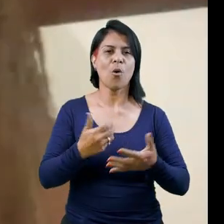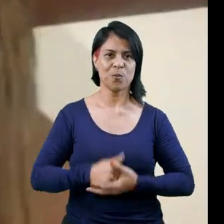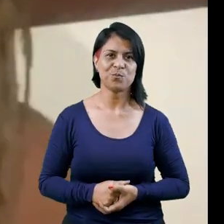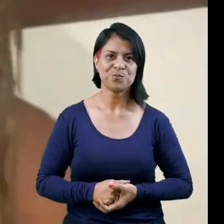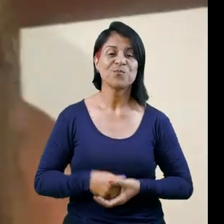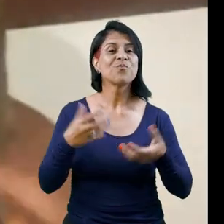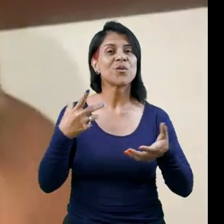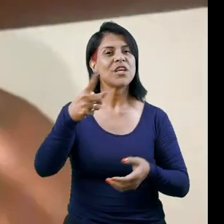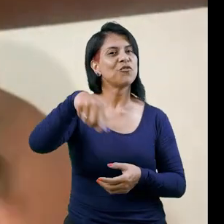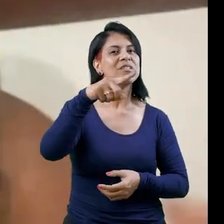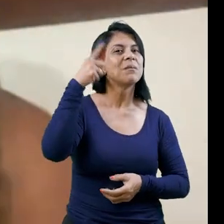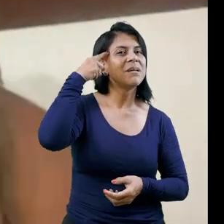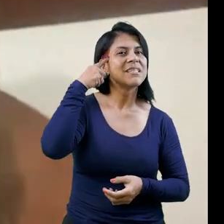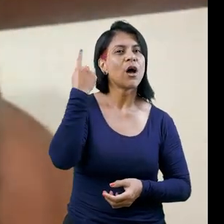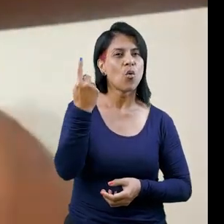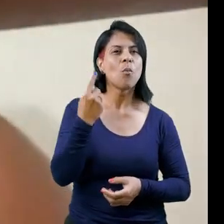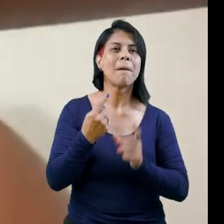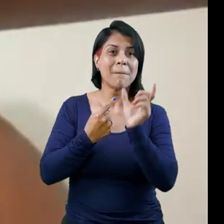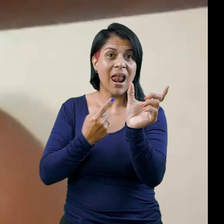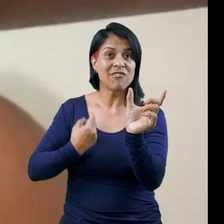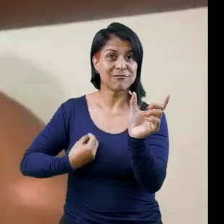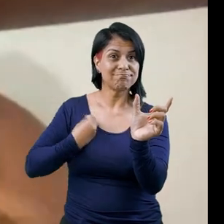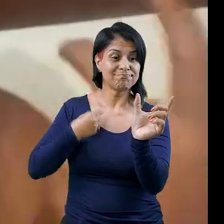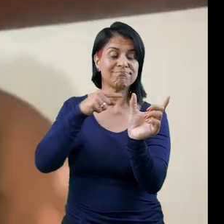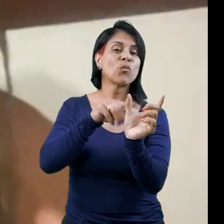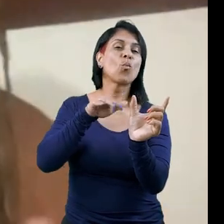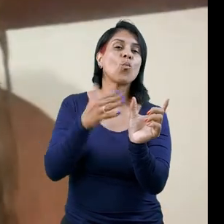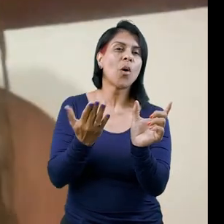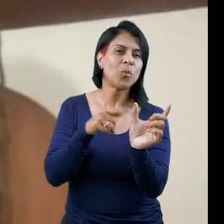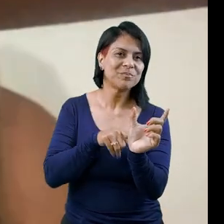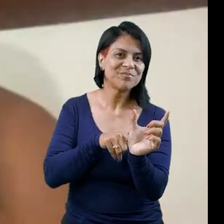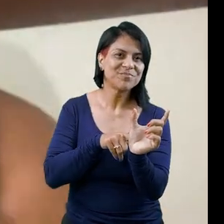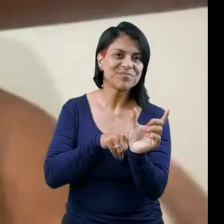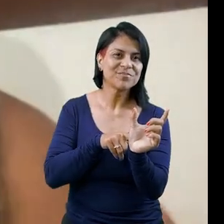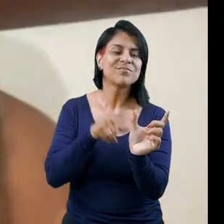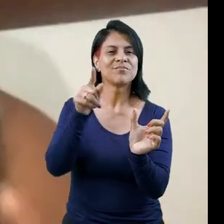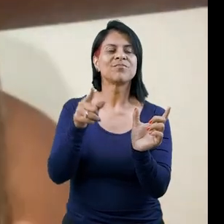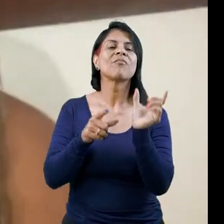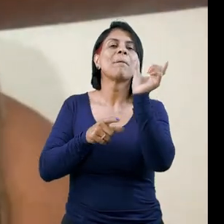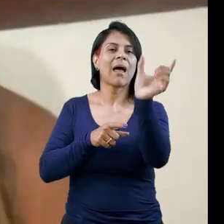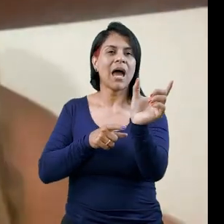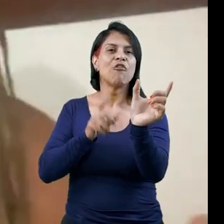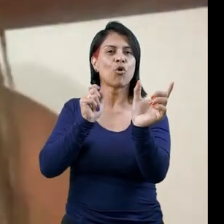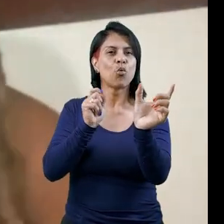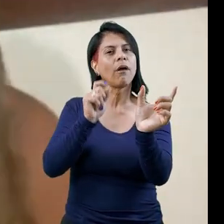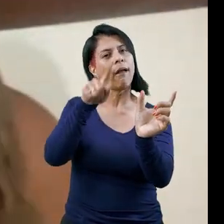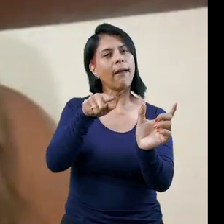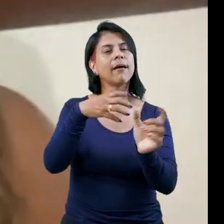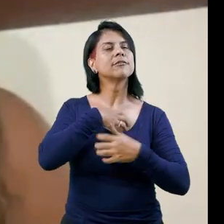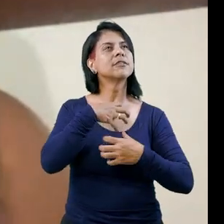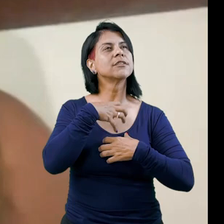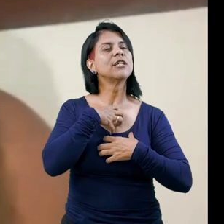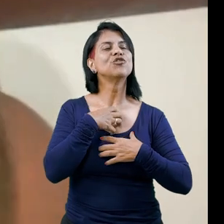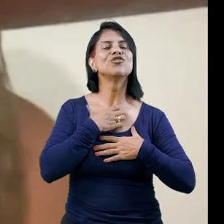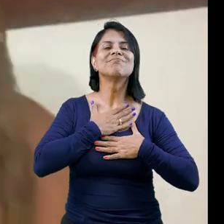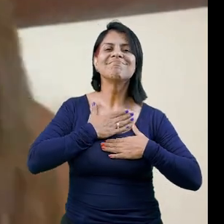queria que vocês pensassem numa palavra presente, numa palavra que é um carinho para